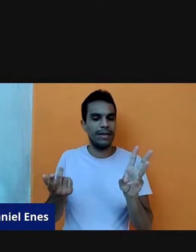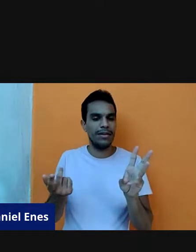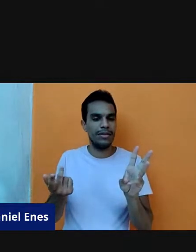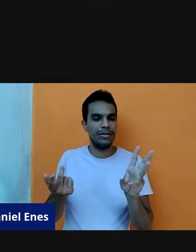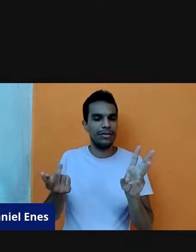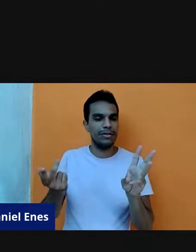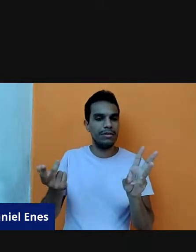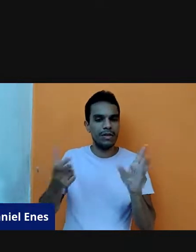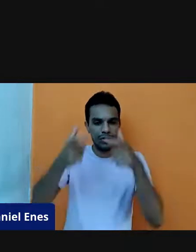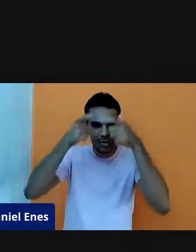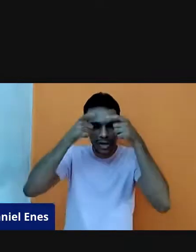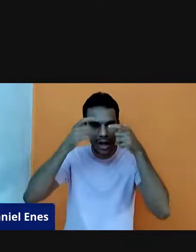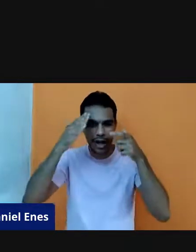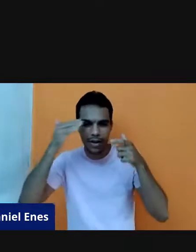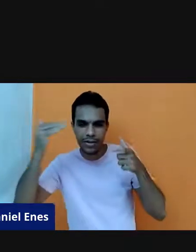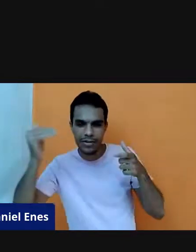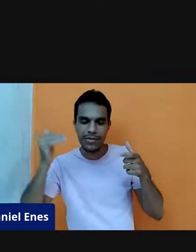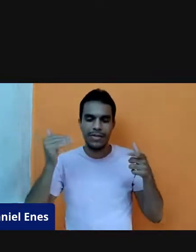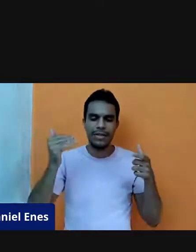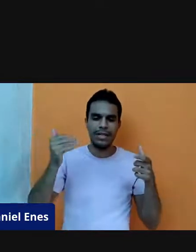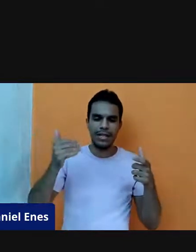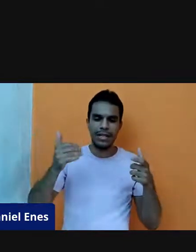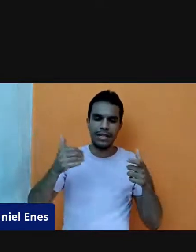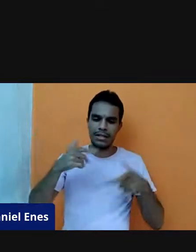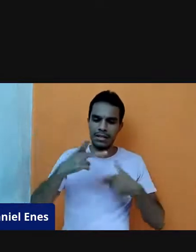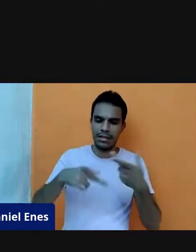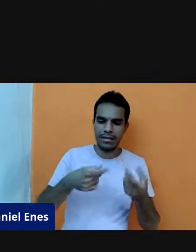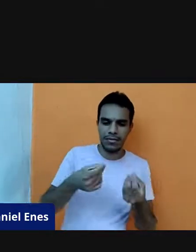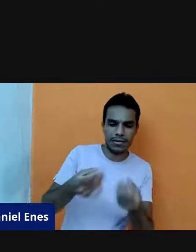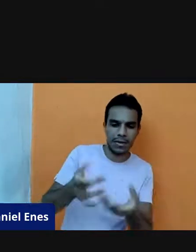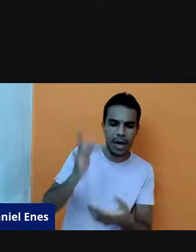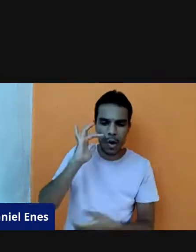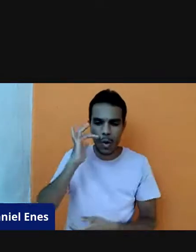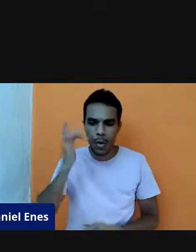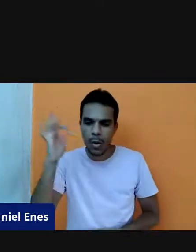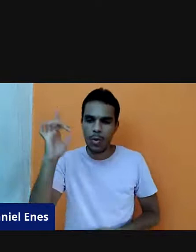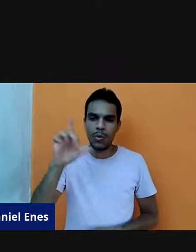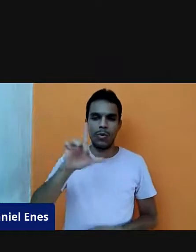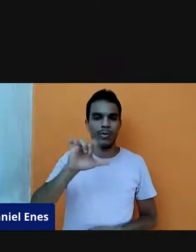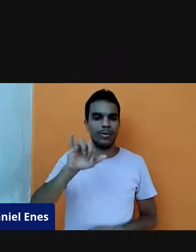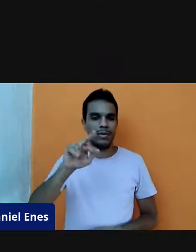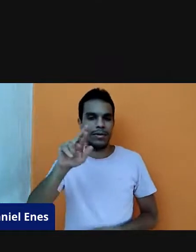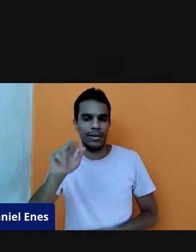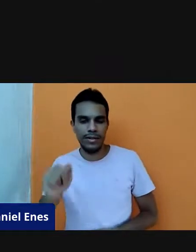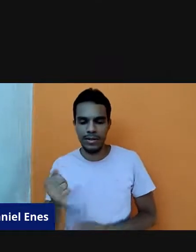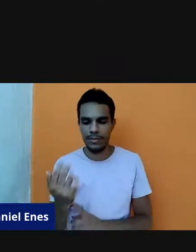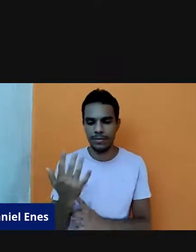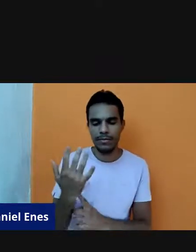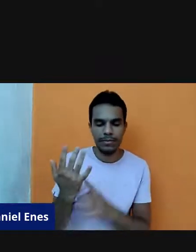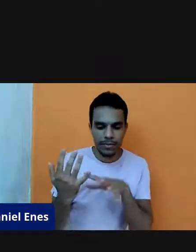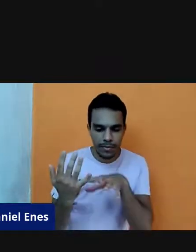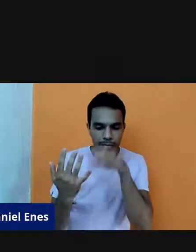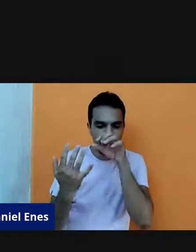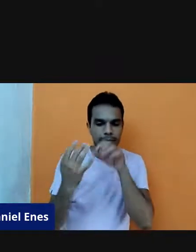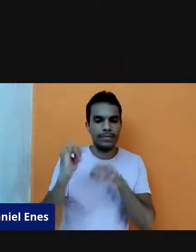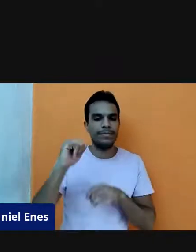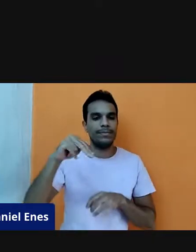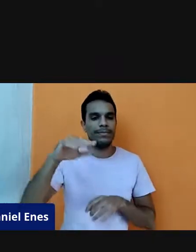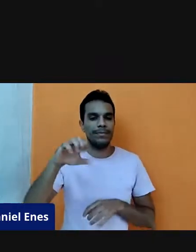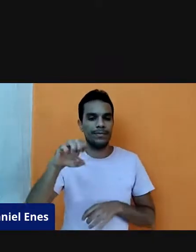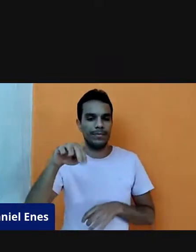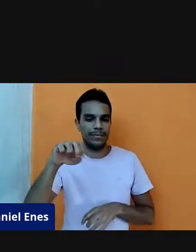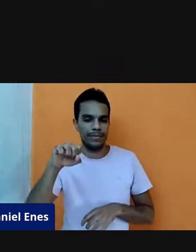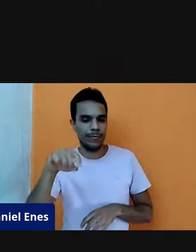trazem presentes ricos, né, ouro, incenso, mirra. Aquela criança Severina